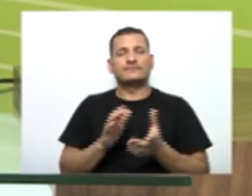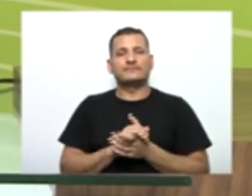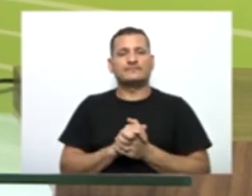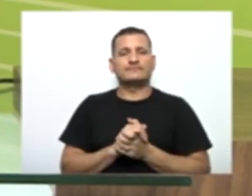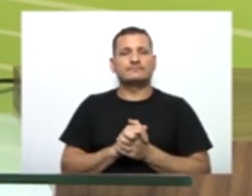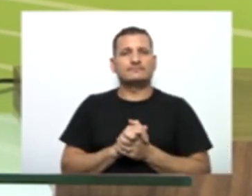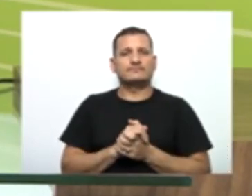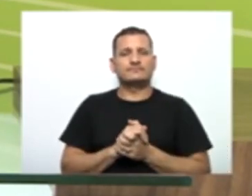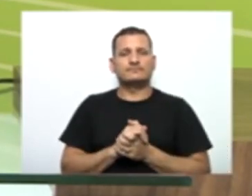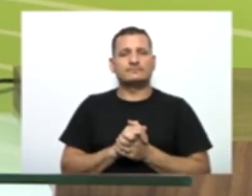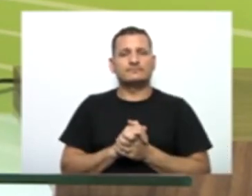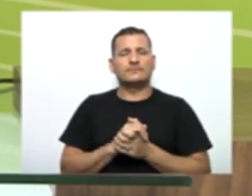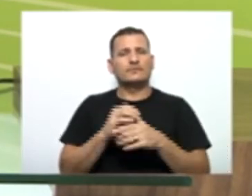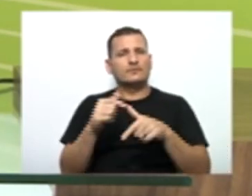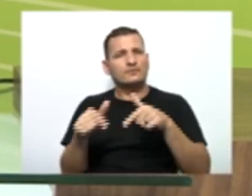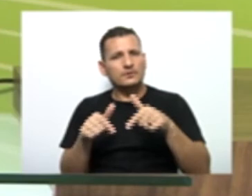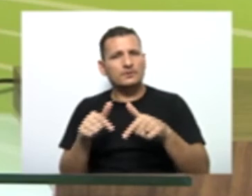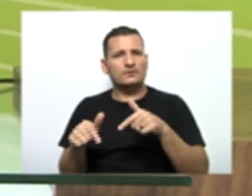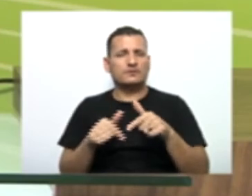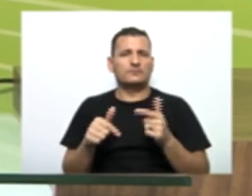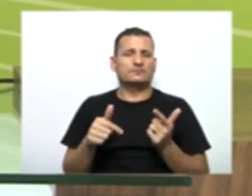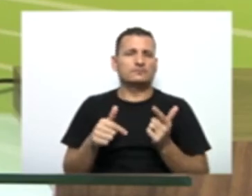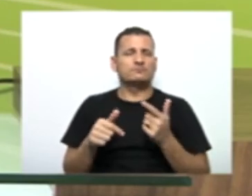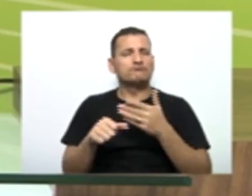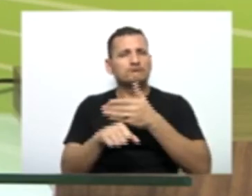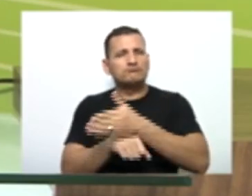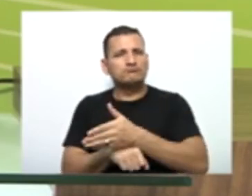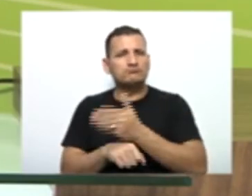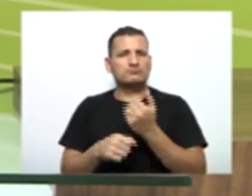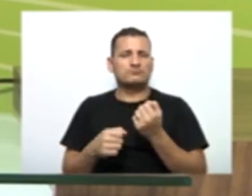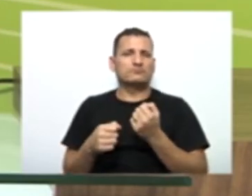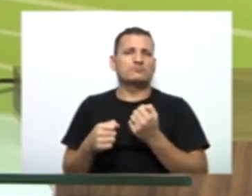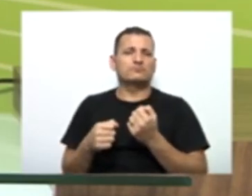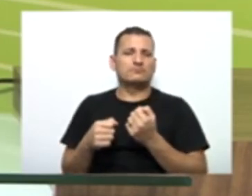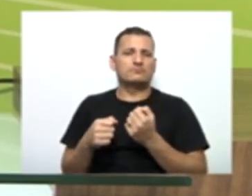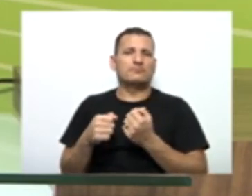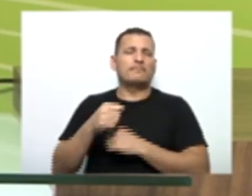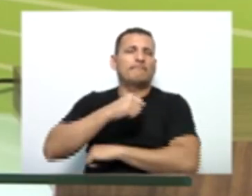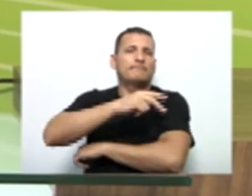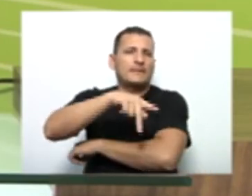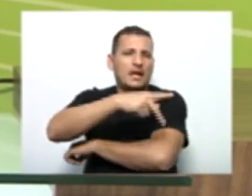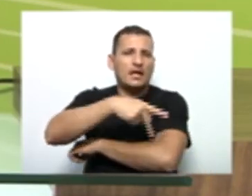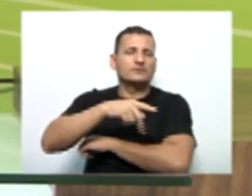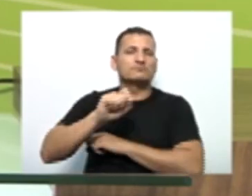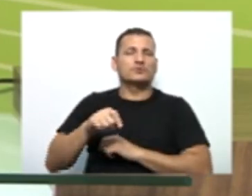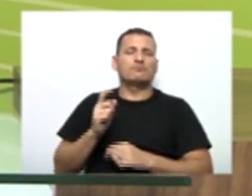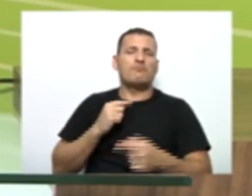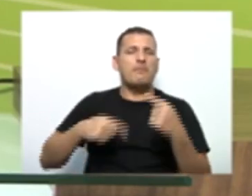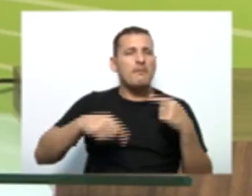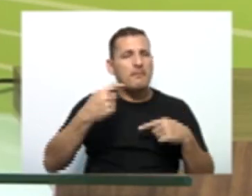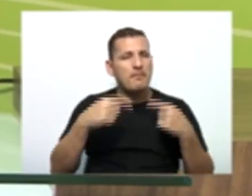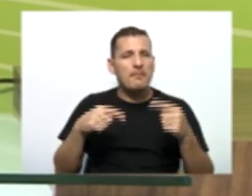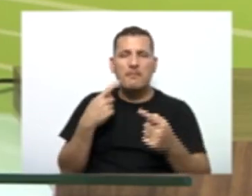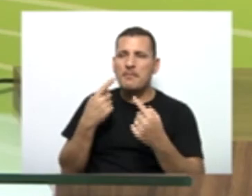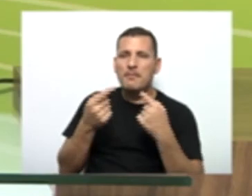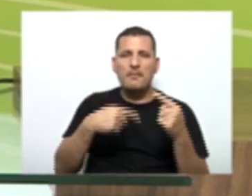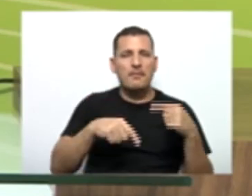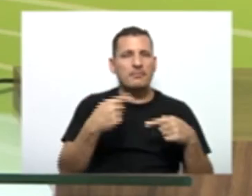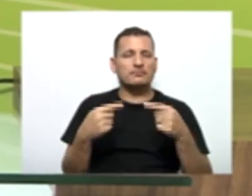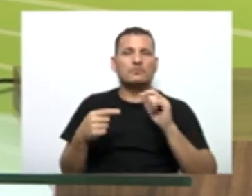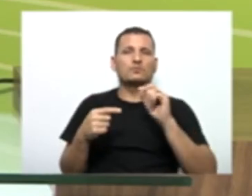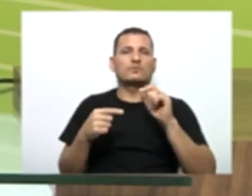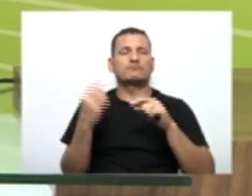atuavam diretamente, que se importavam, que iam para a praça, a ágora, para discutir as questões fundamentais